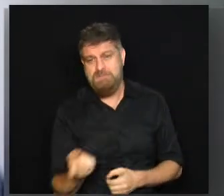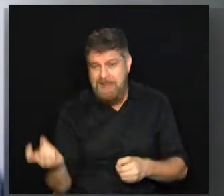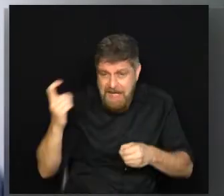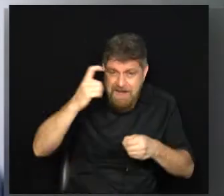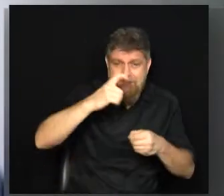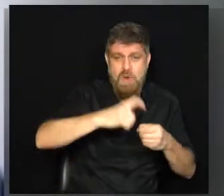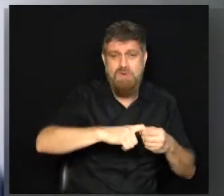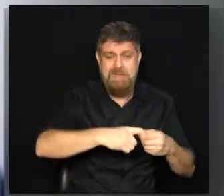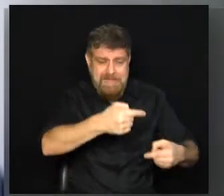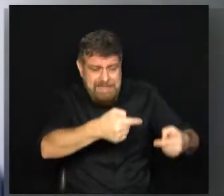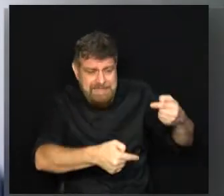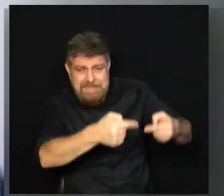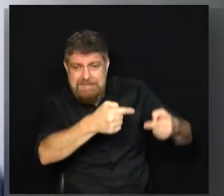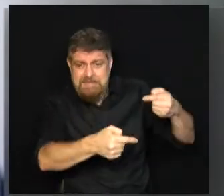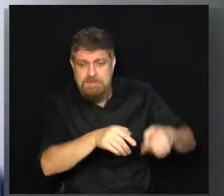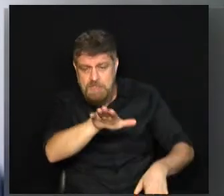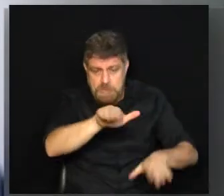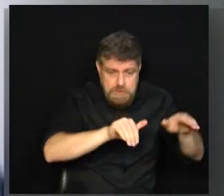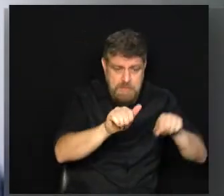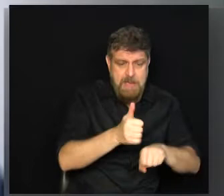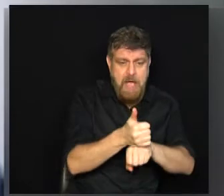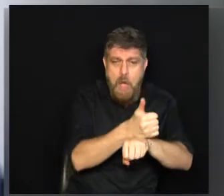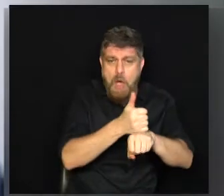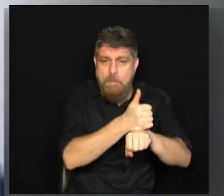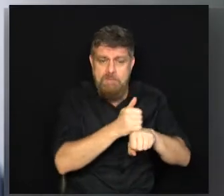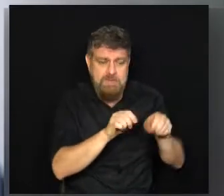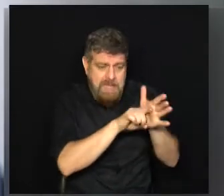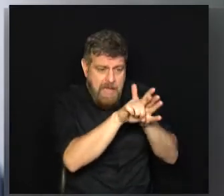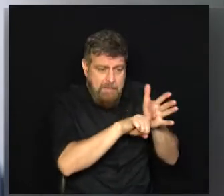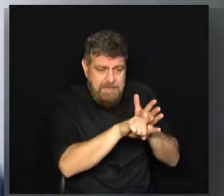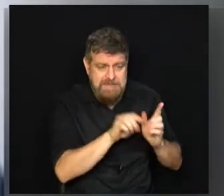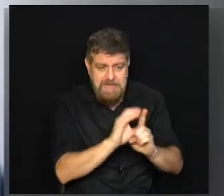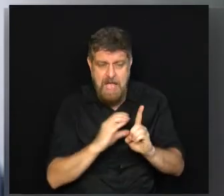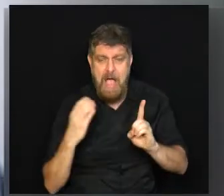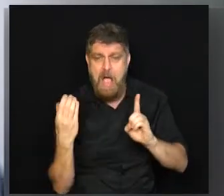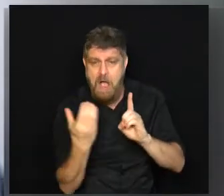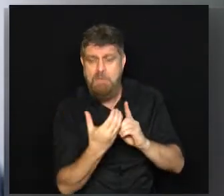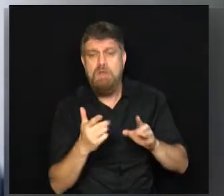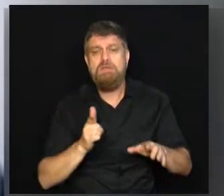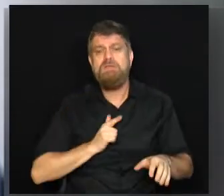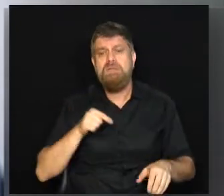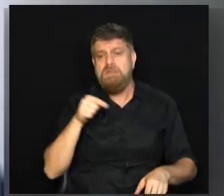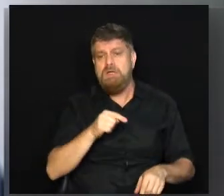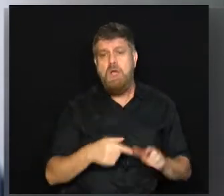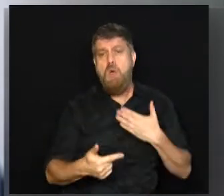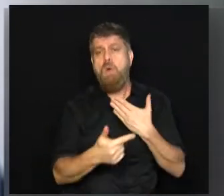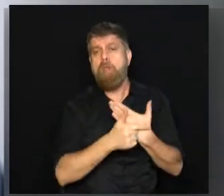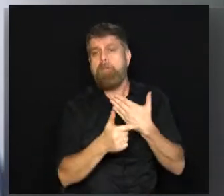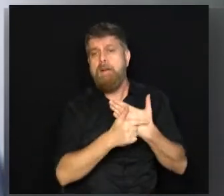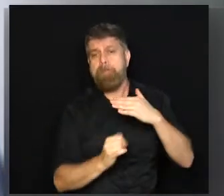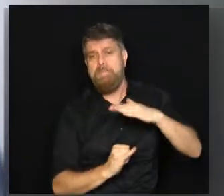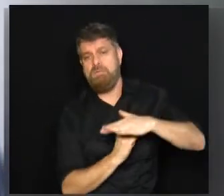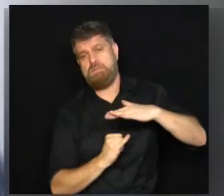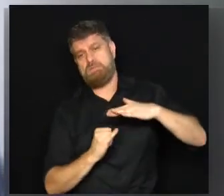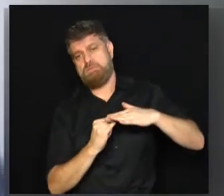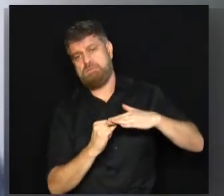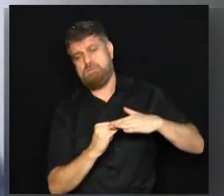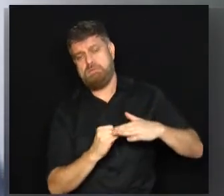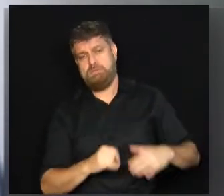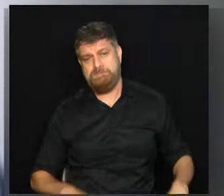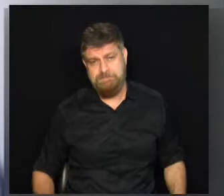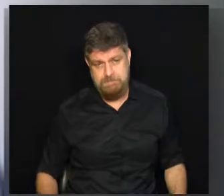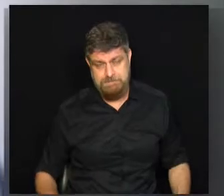retornar e discutir com os pesquisadores, com a comunidade, com a sociedade, o papel dessas instituições.